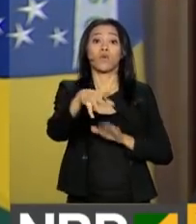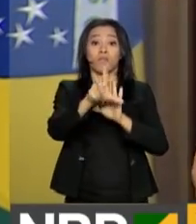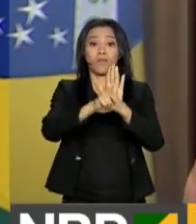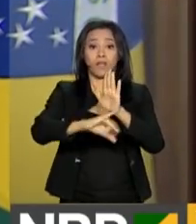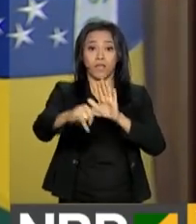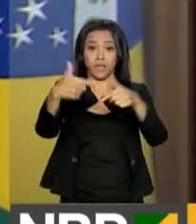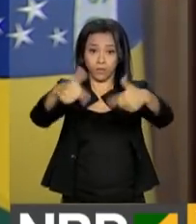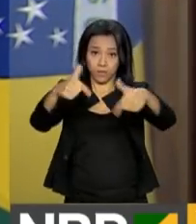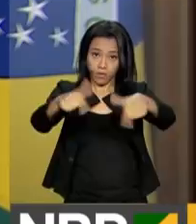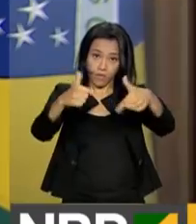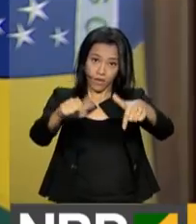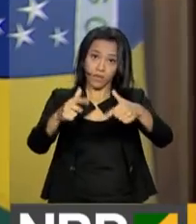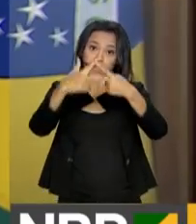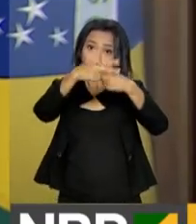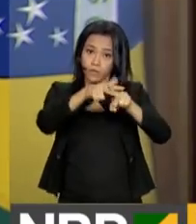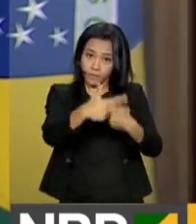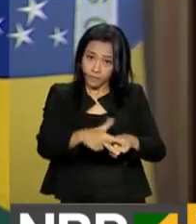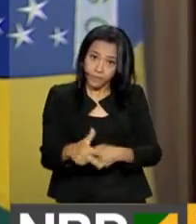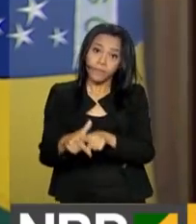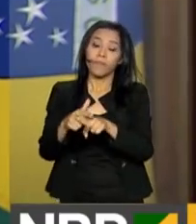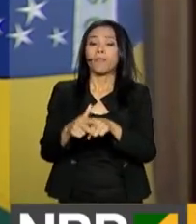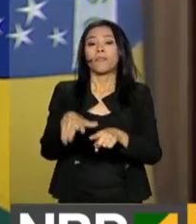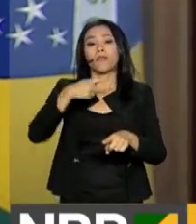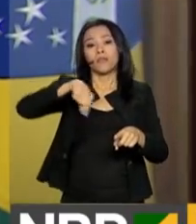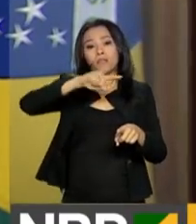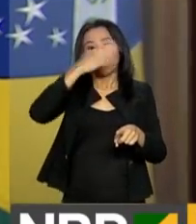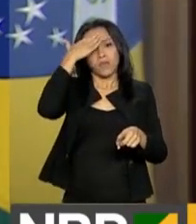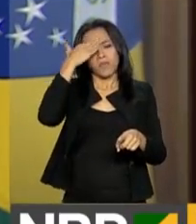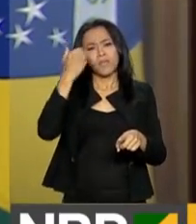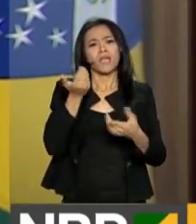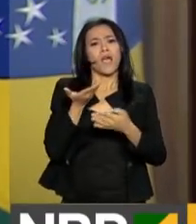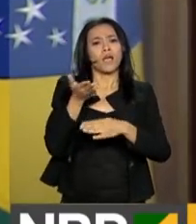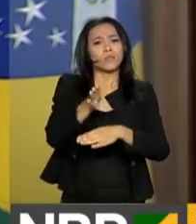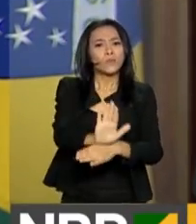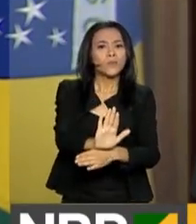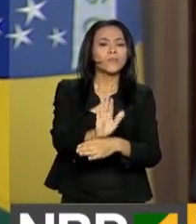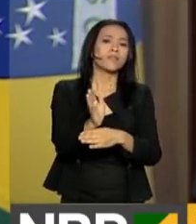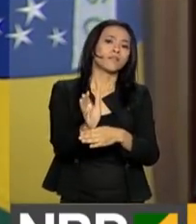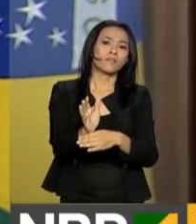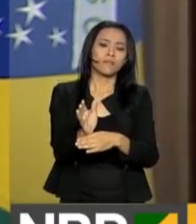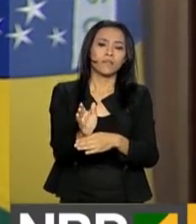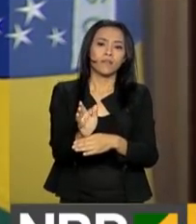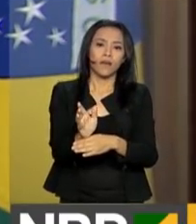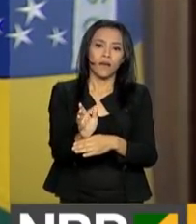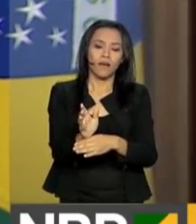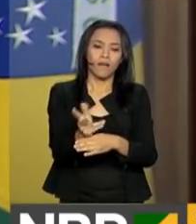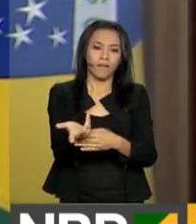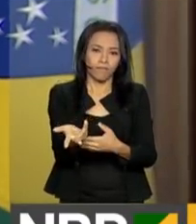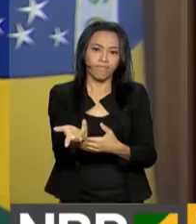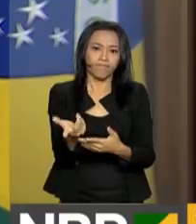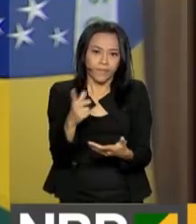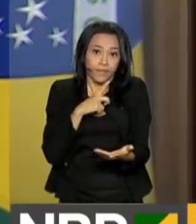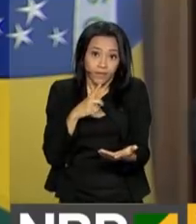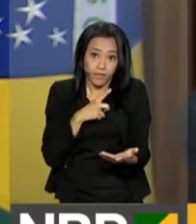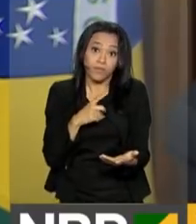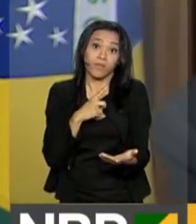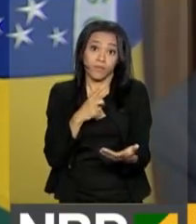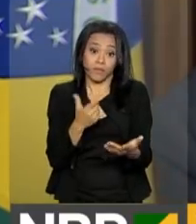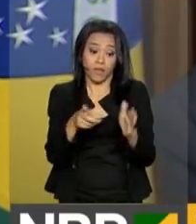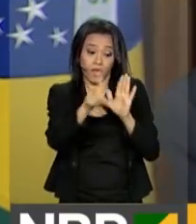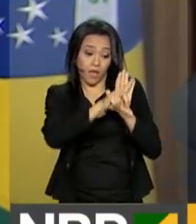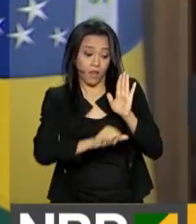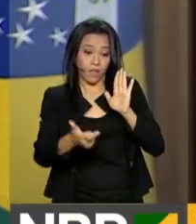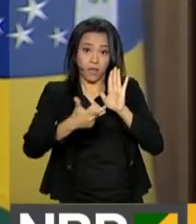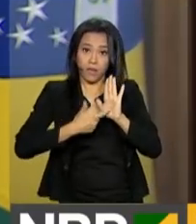modernização trabalhista que convenhamos ajuda e faz da modernização em faz treinos trazido à legislação trabalhista